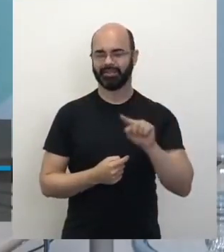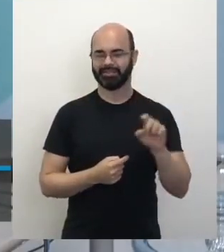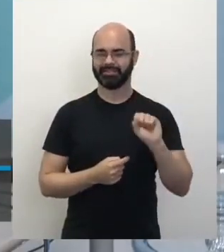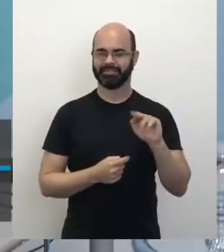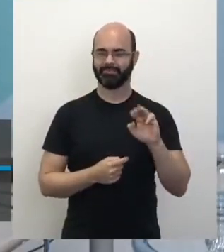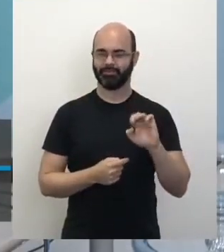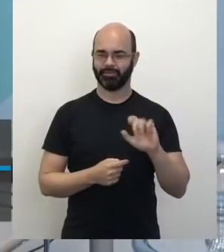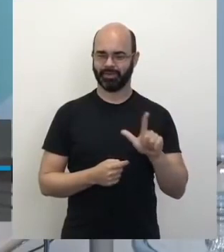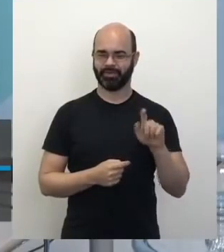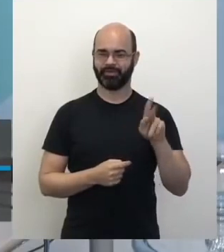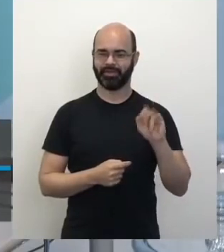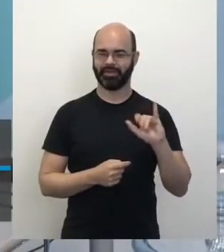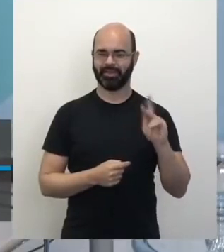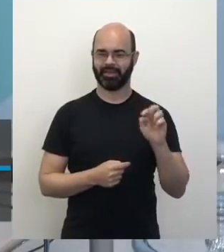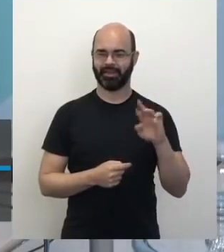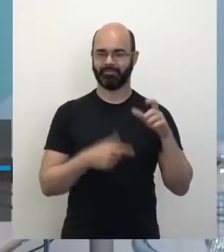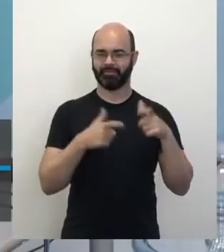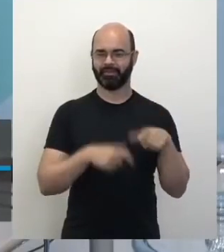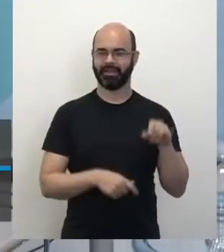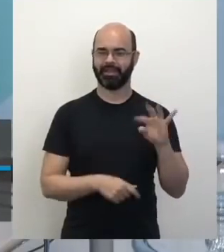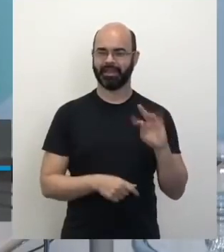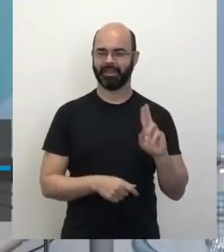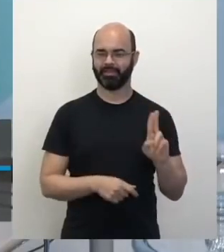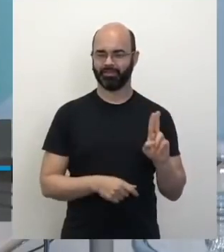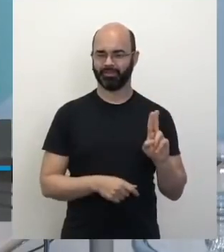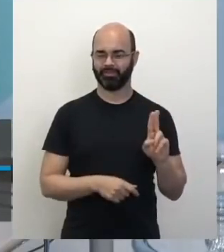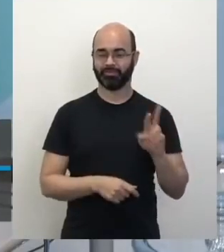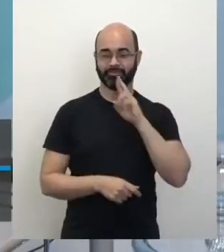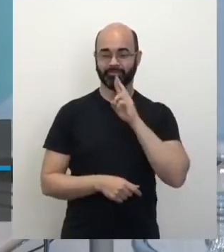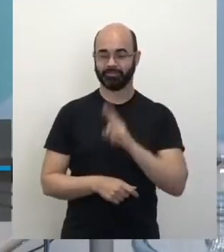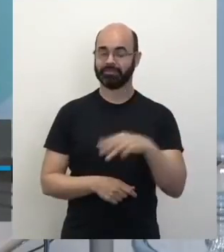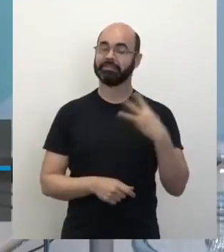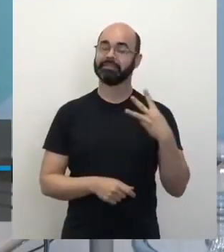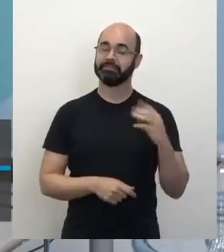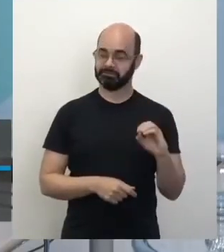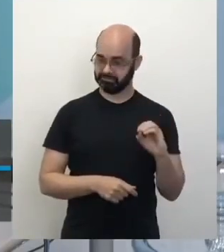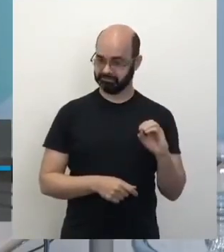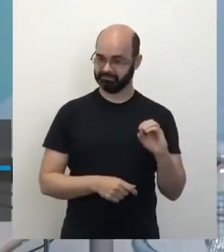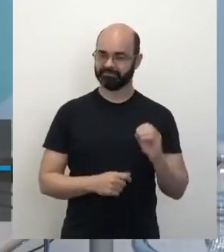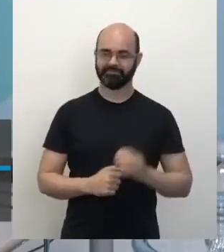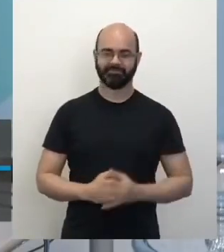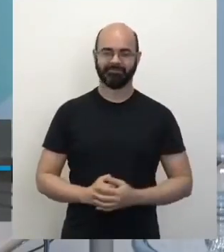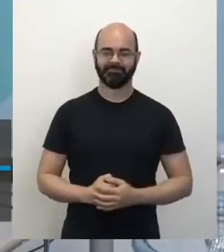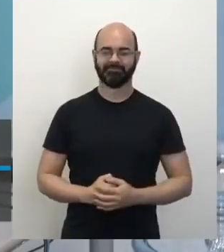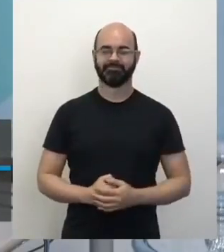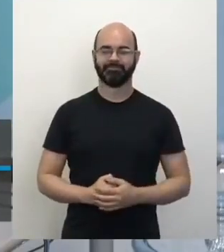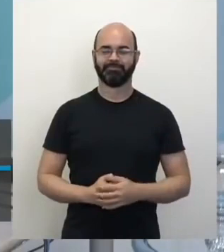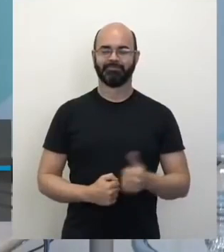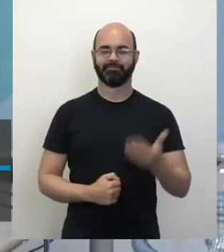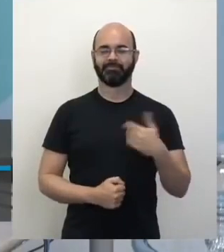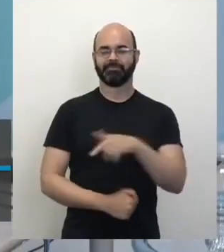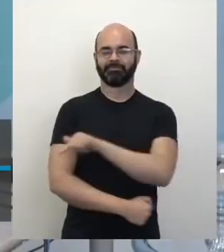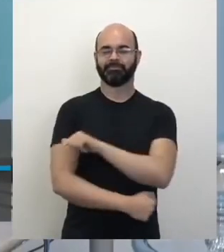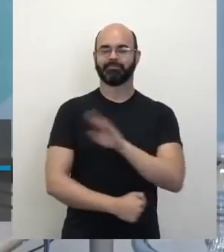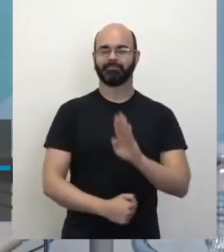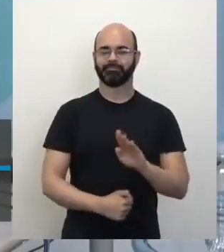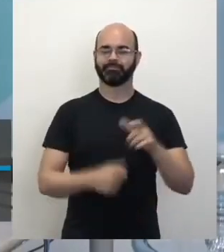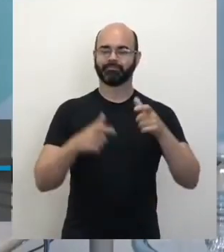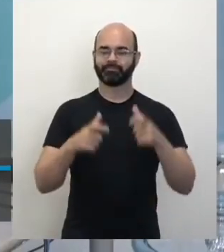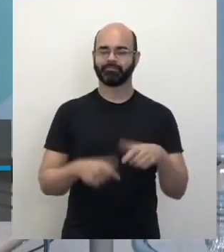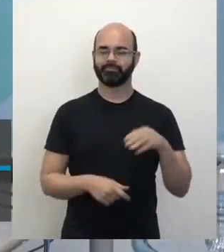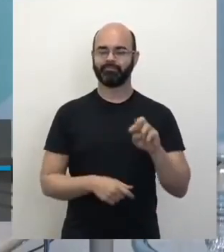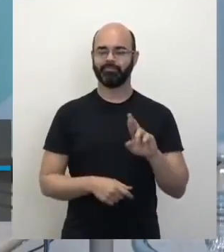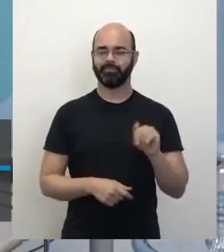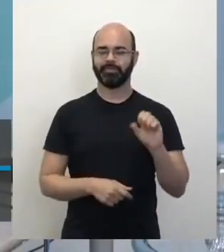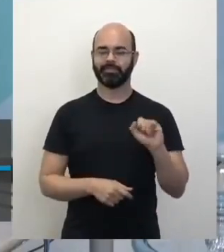Messi, lá de Itu, o professor Mauro, que responderam 30. Muito bem. Os alunos do 7º B da Escola de Norá Silva